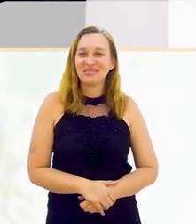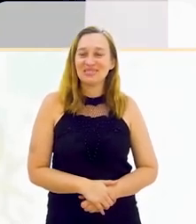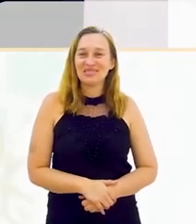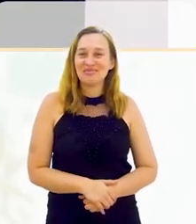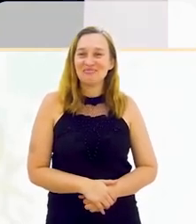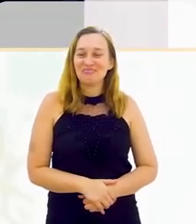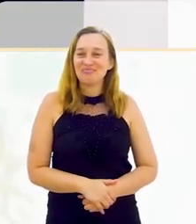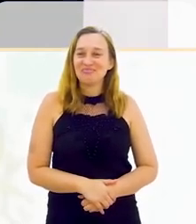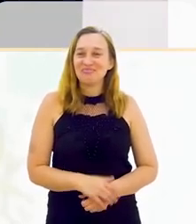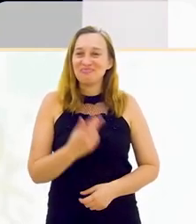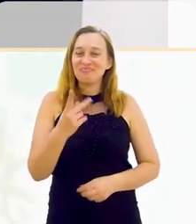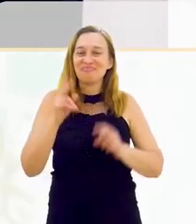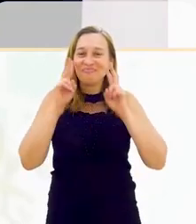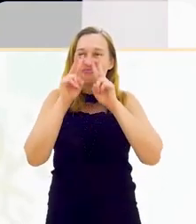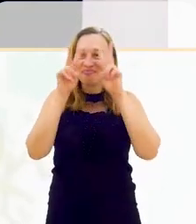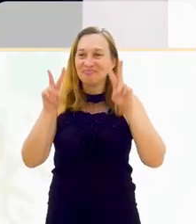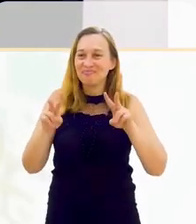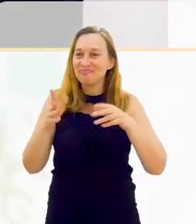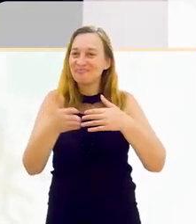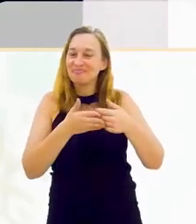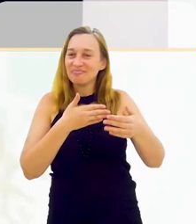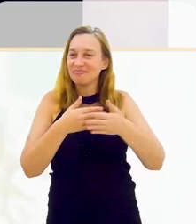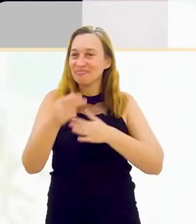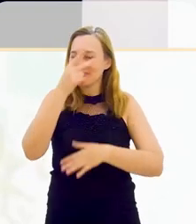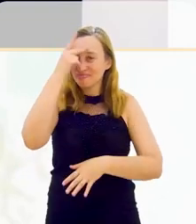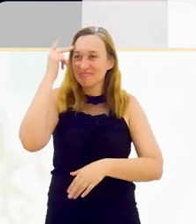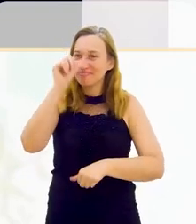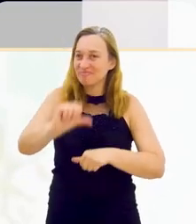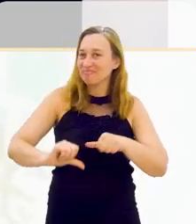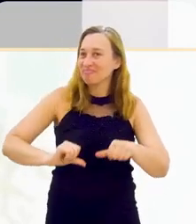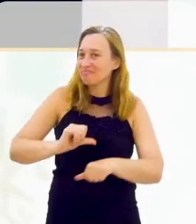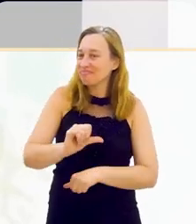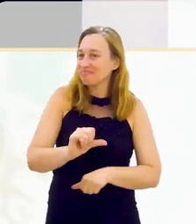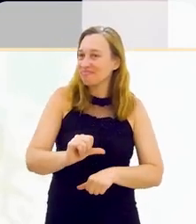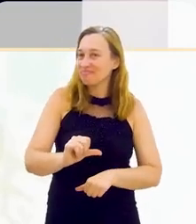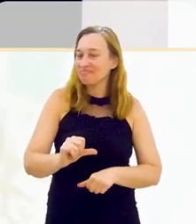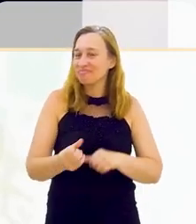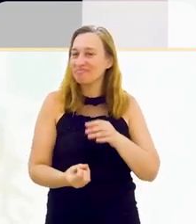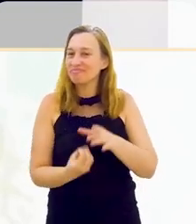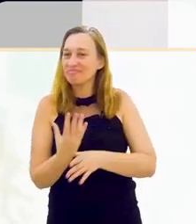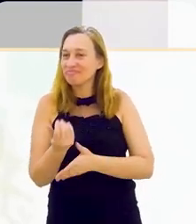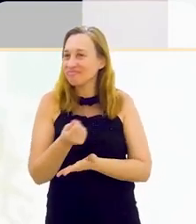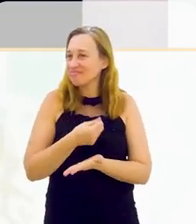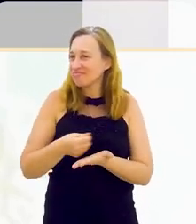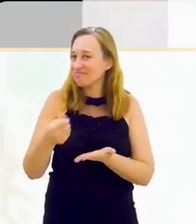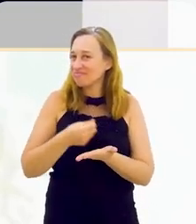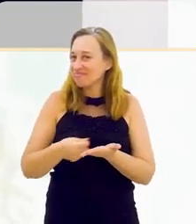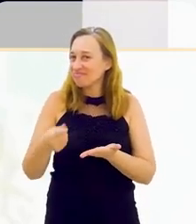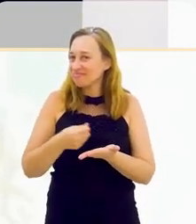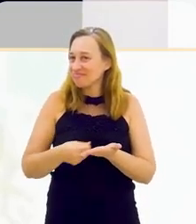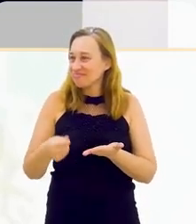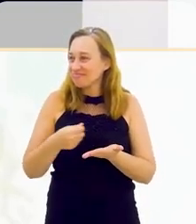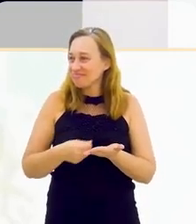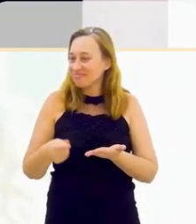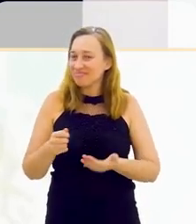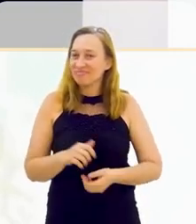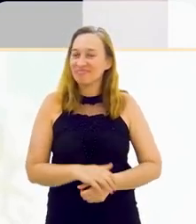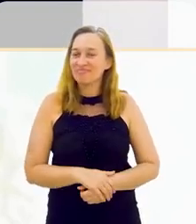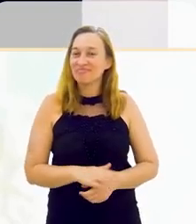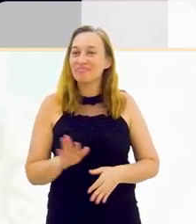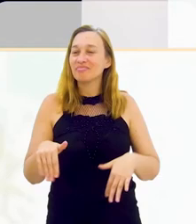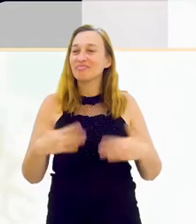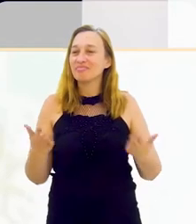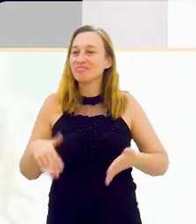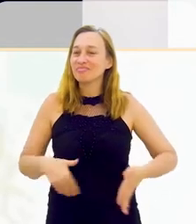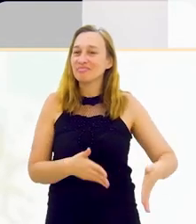Mas vem cá, na sua visão, qualquer pessoa consegue transformar a criatividade em escrita? E quais